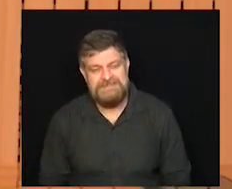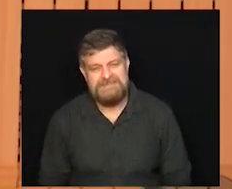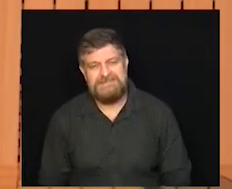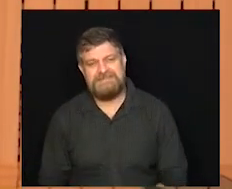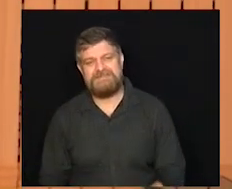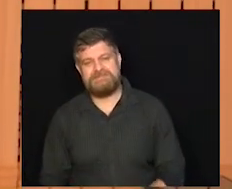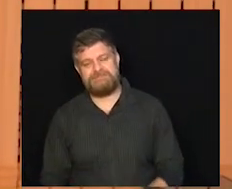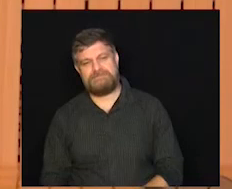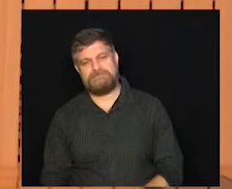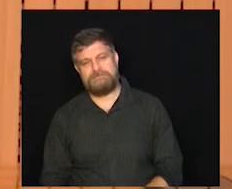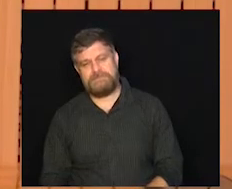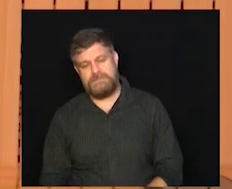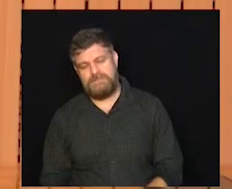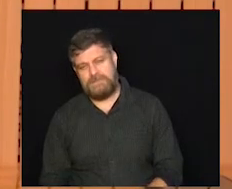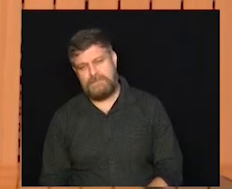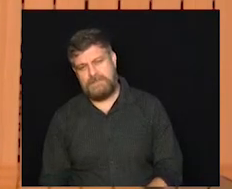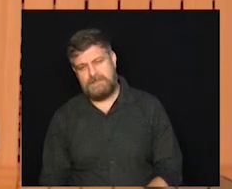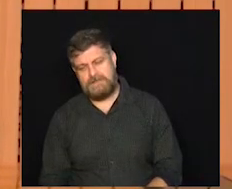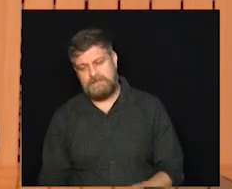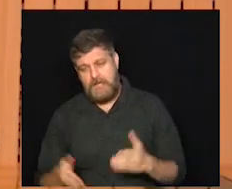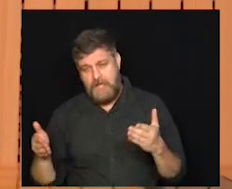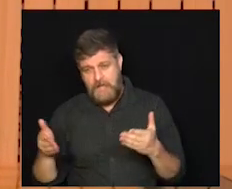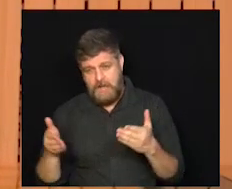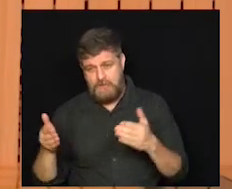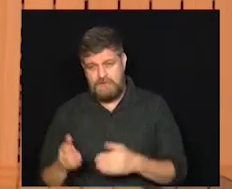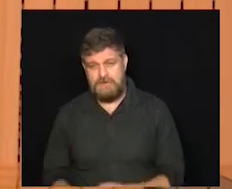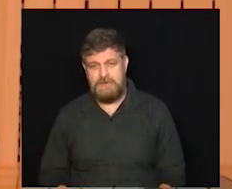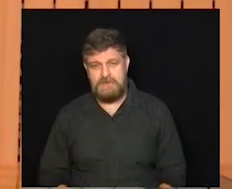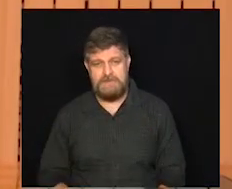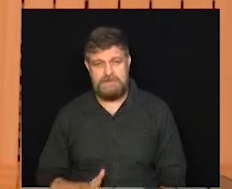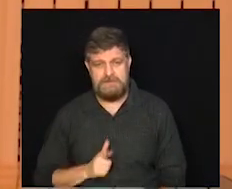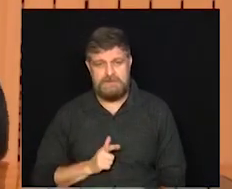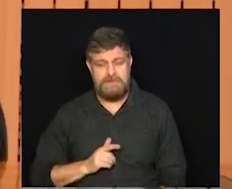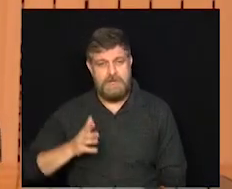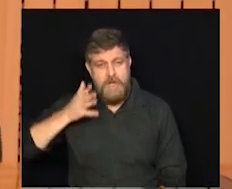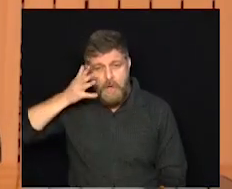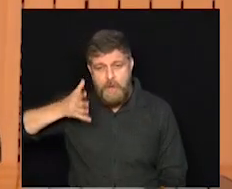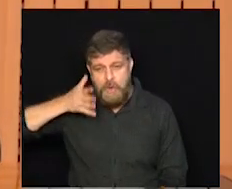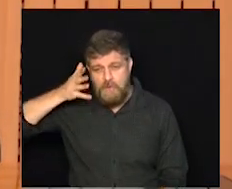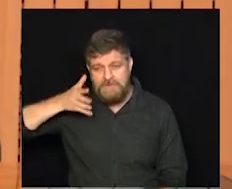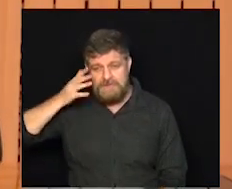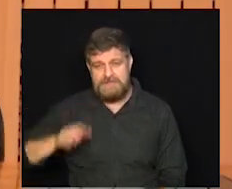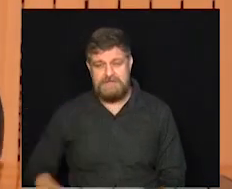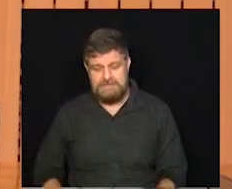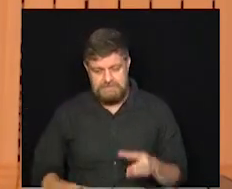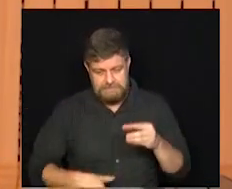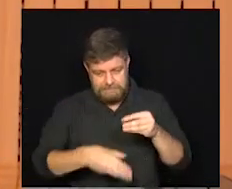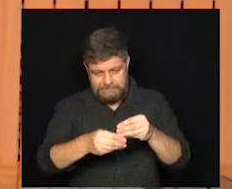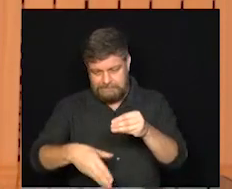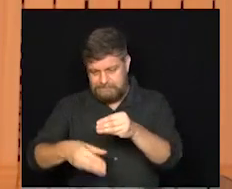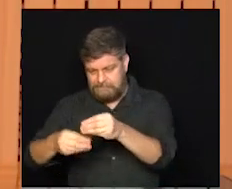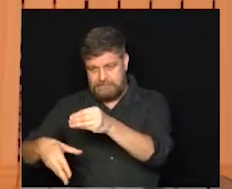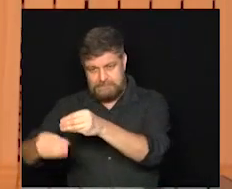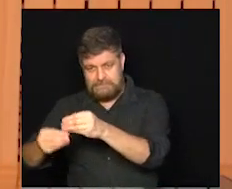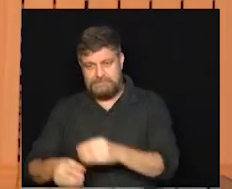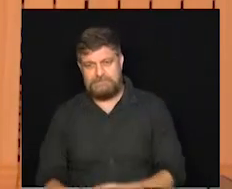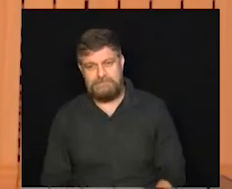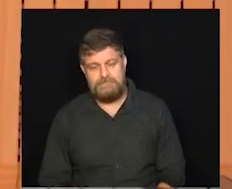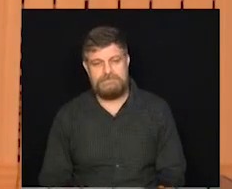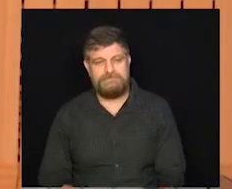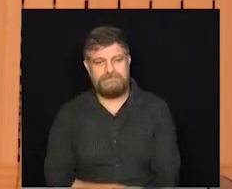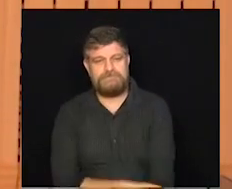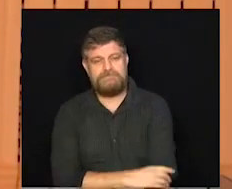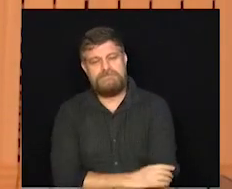Bom, quero voltar aqui a palavra para os nossos convidados fazerem aí as considerações finais e